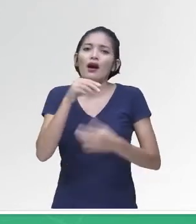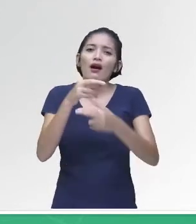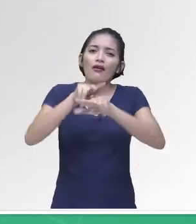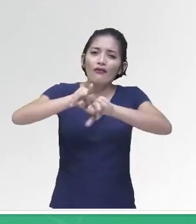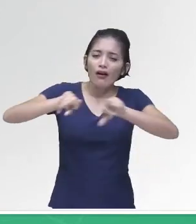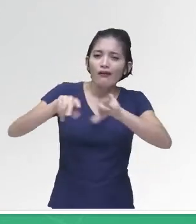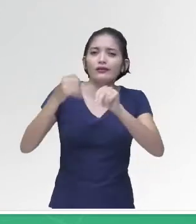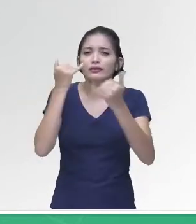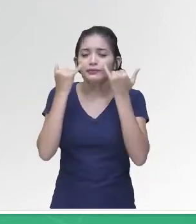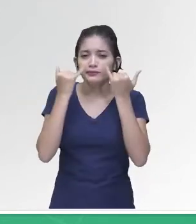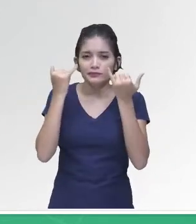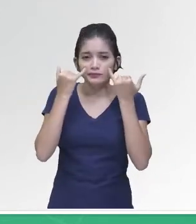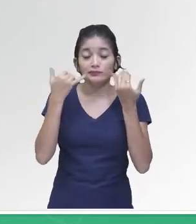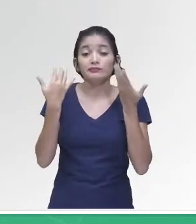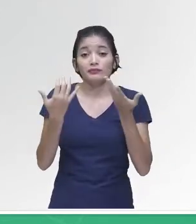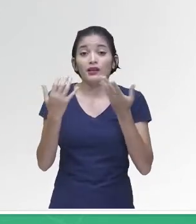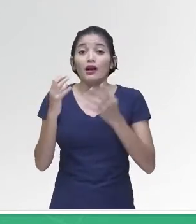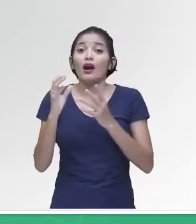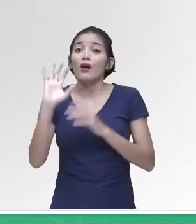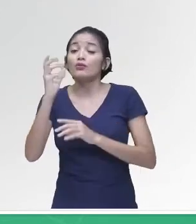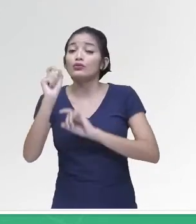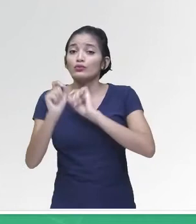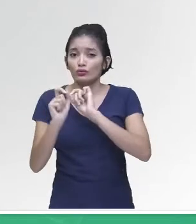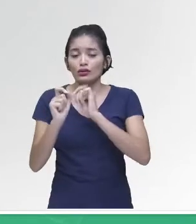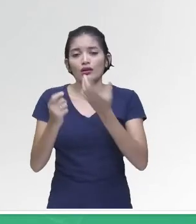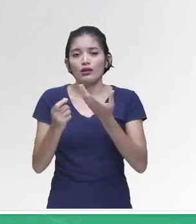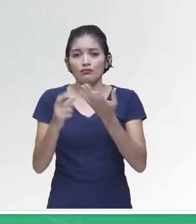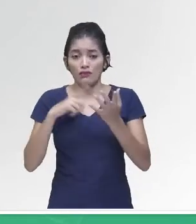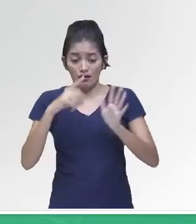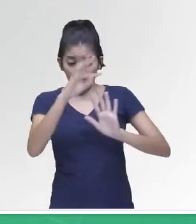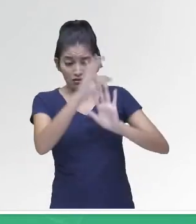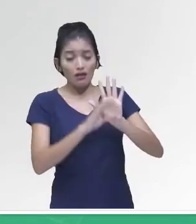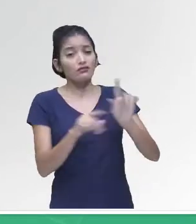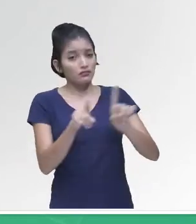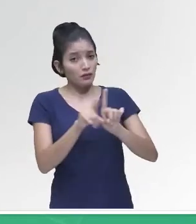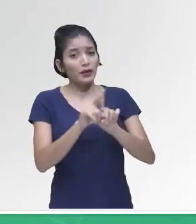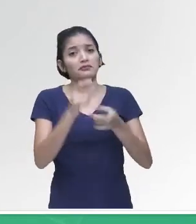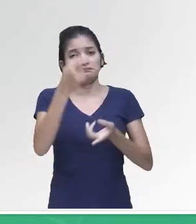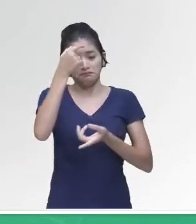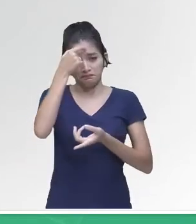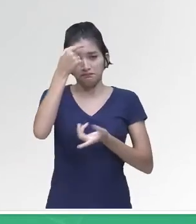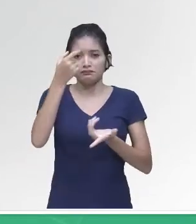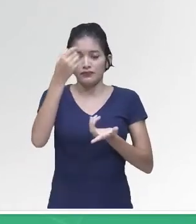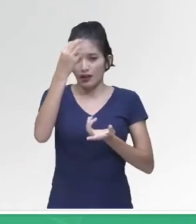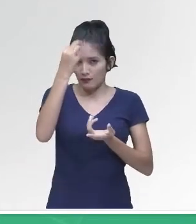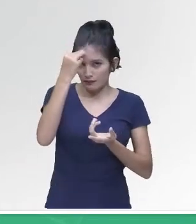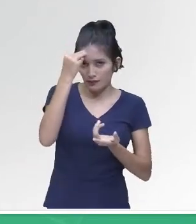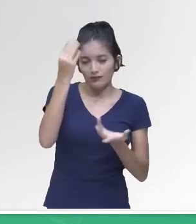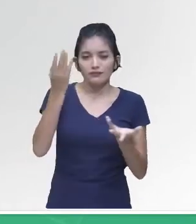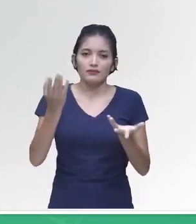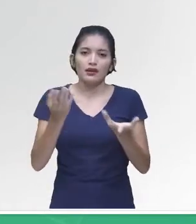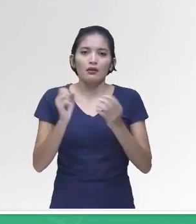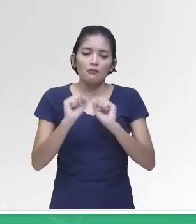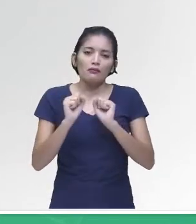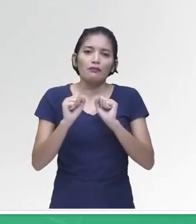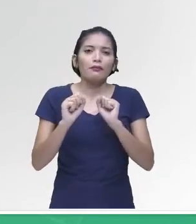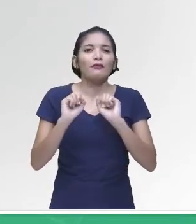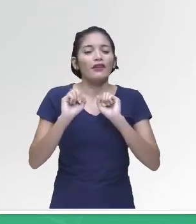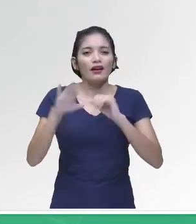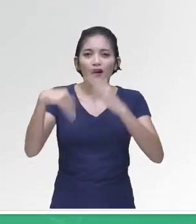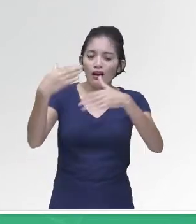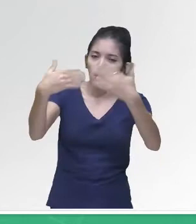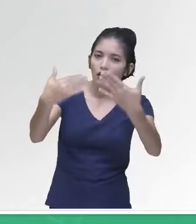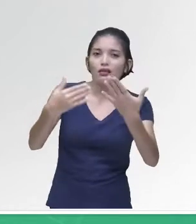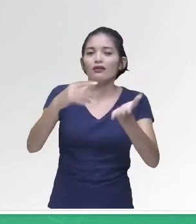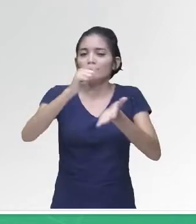com mensagem. Então, o que isso quer dizer? Eu tenho um texto aqui também. Então, o texto vai para além do escrito, ele traz